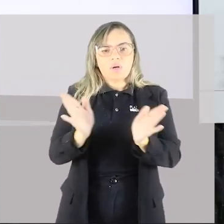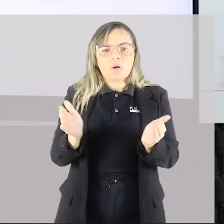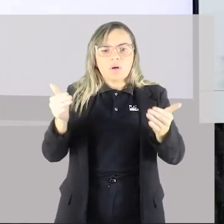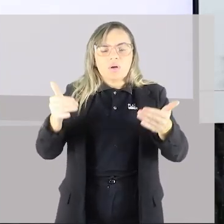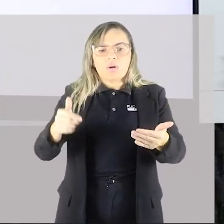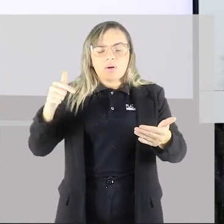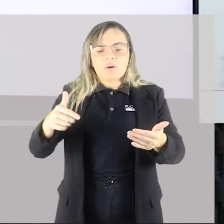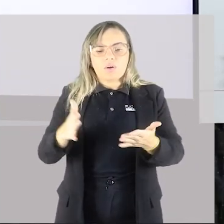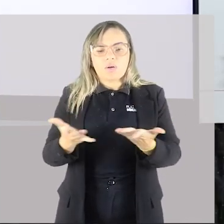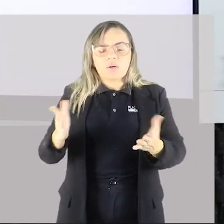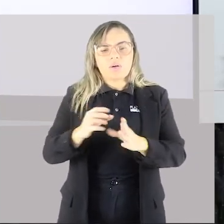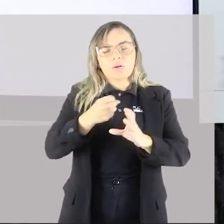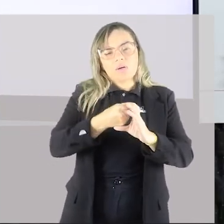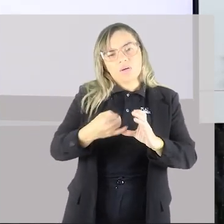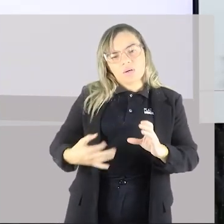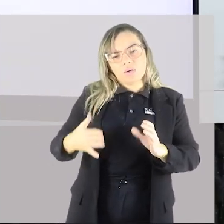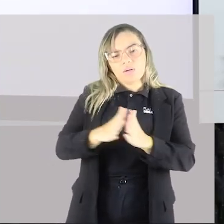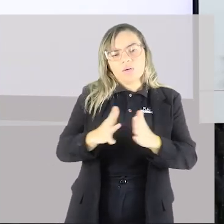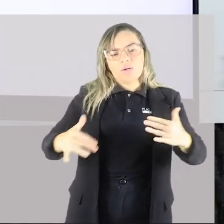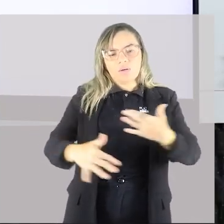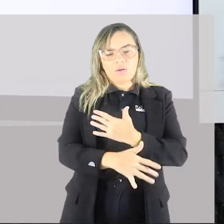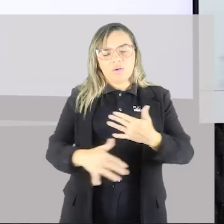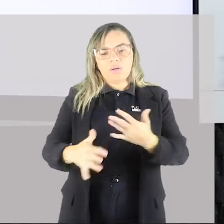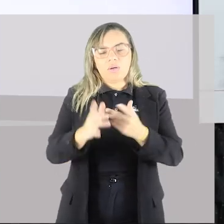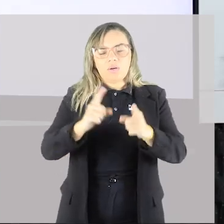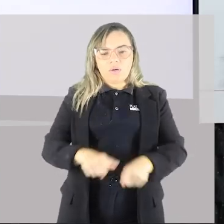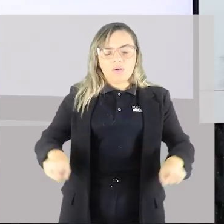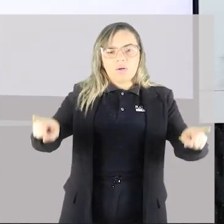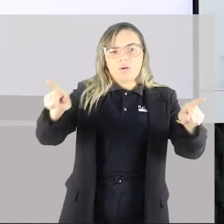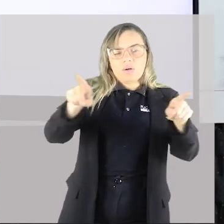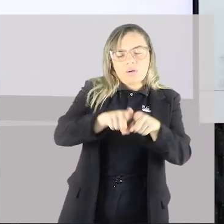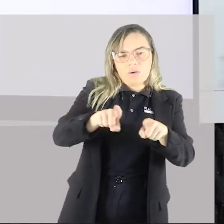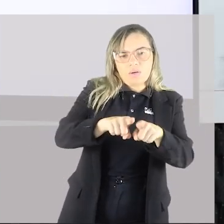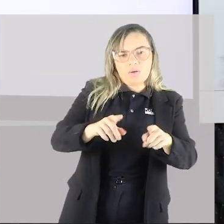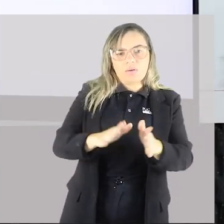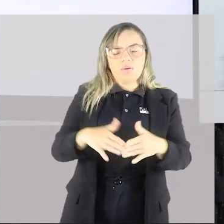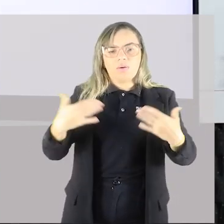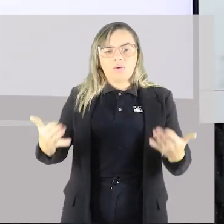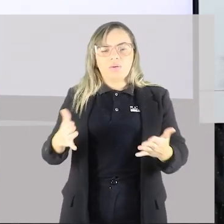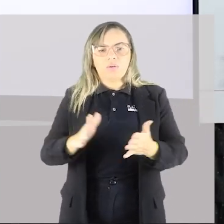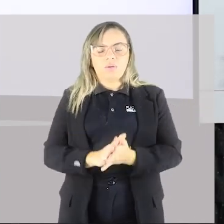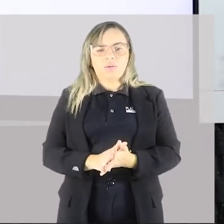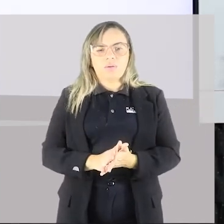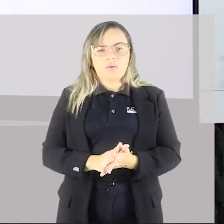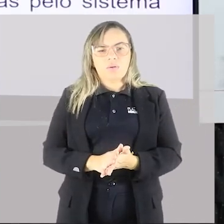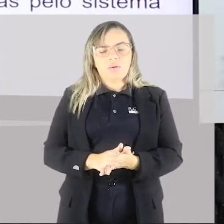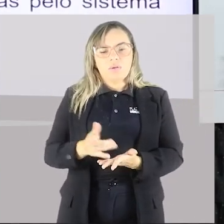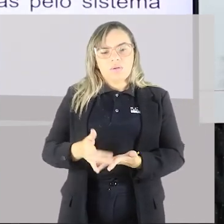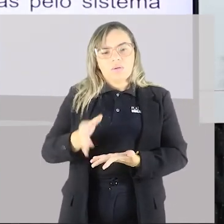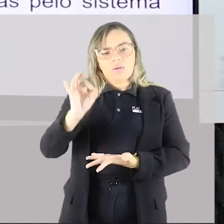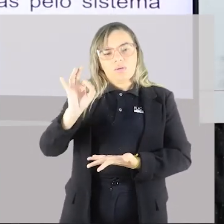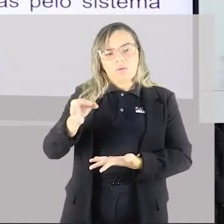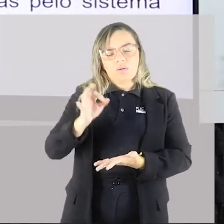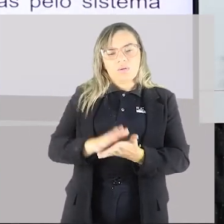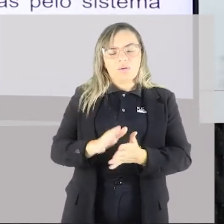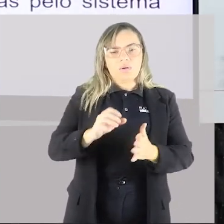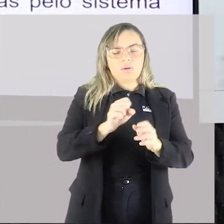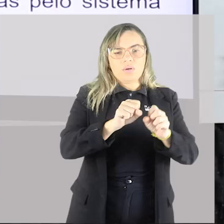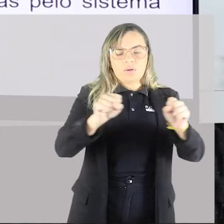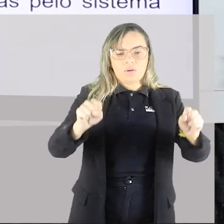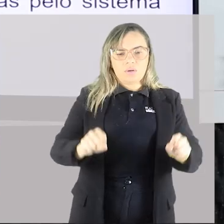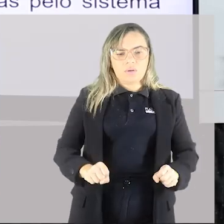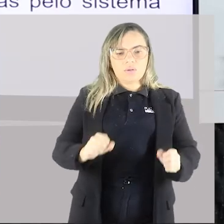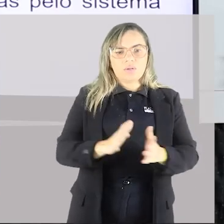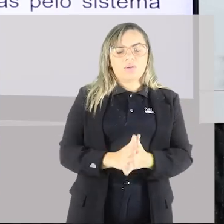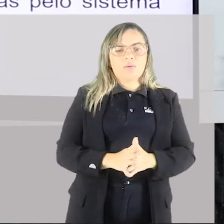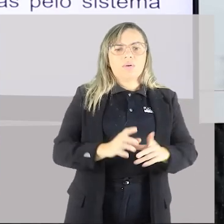centraliza e que constitui cidades também de uma forma mais contundente. Você vai passar de um sistema